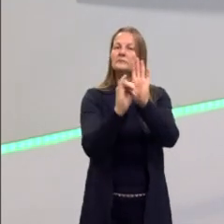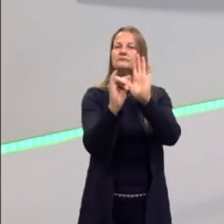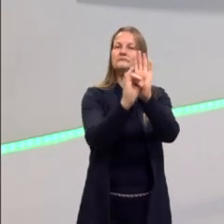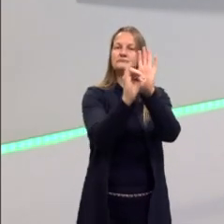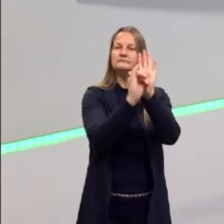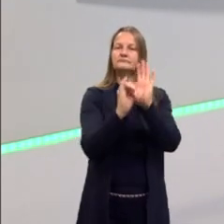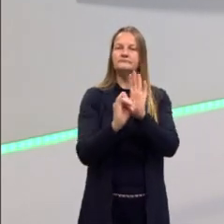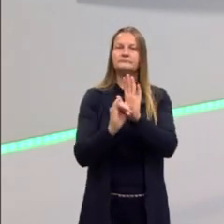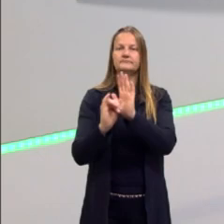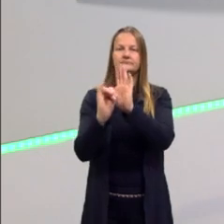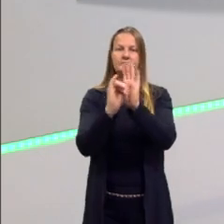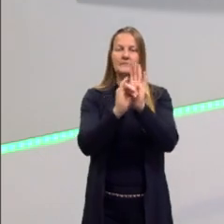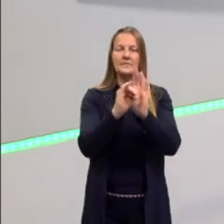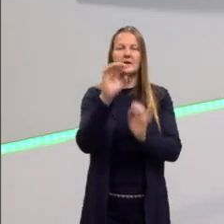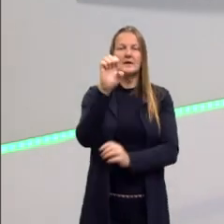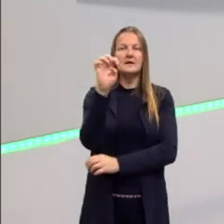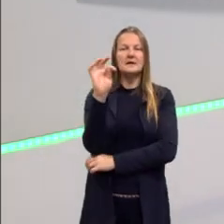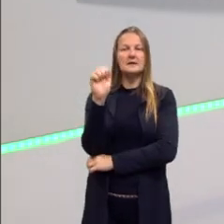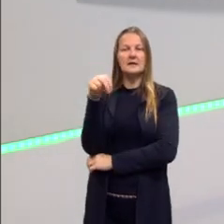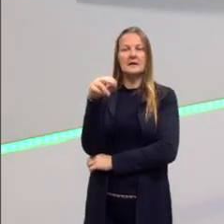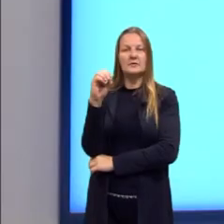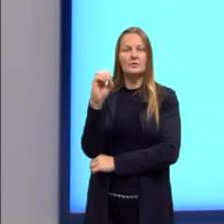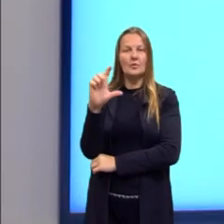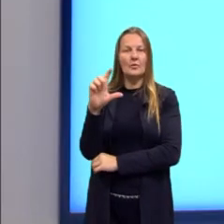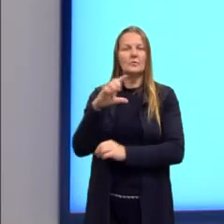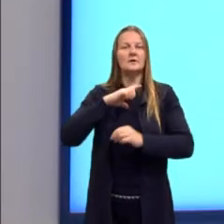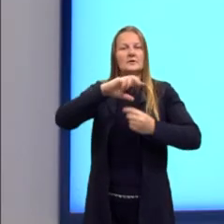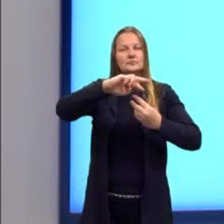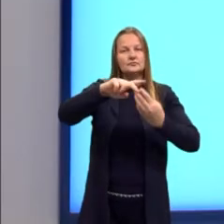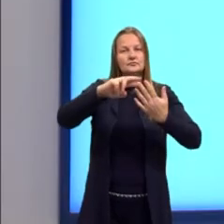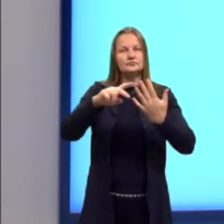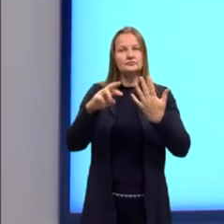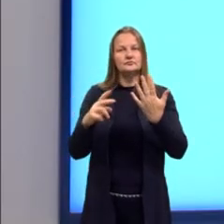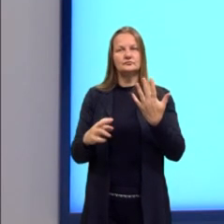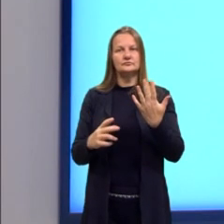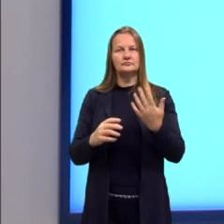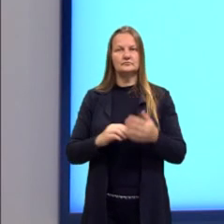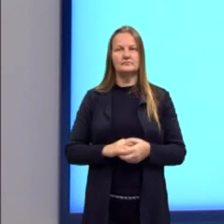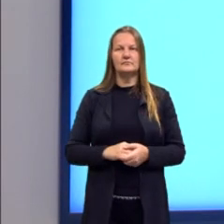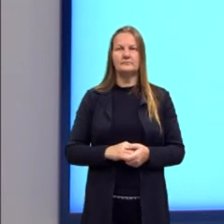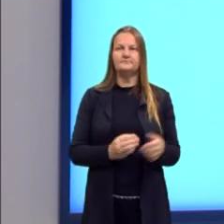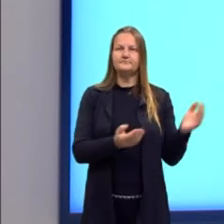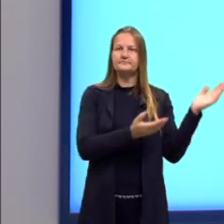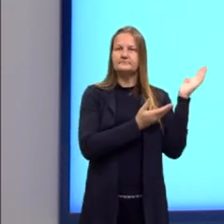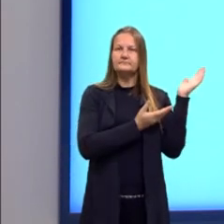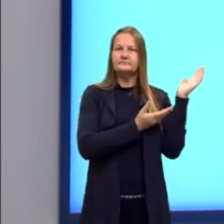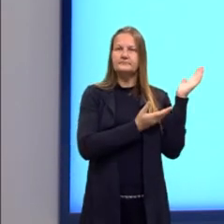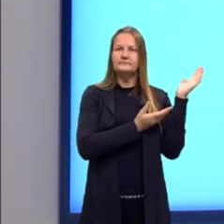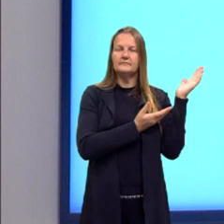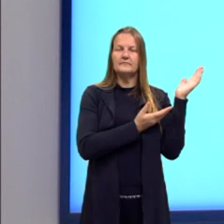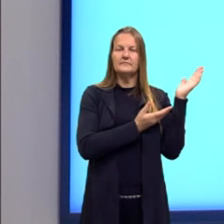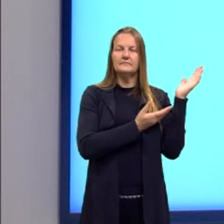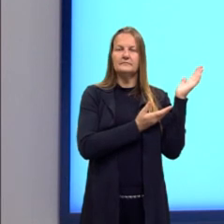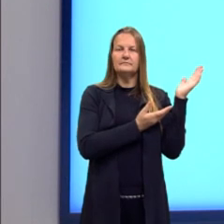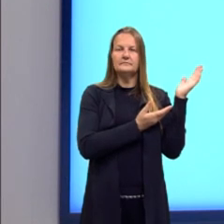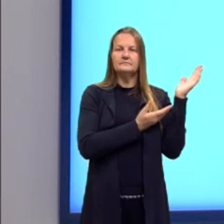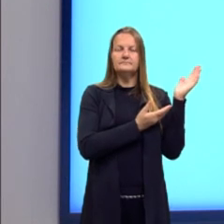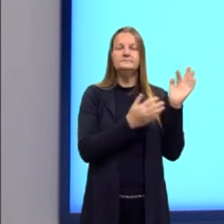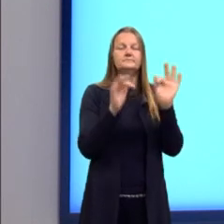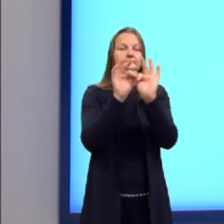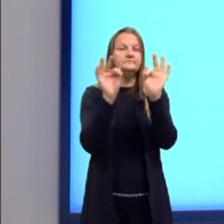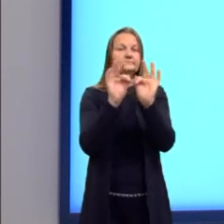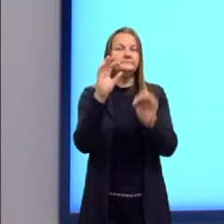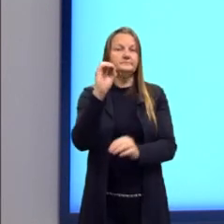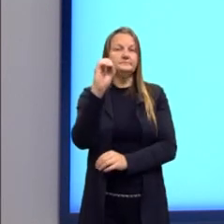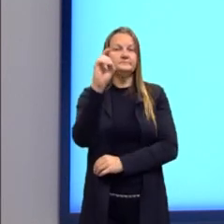essas moléculas porque não tem só etanol nos a óculos né eu tenho outros tipos de etanol bom então as funções oxigenadas